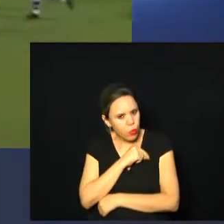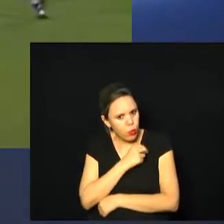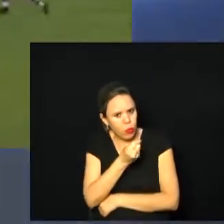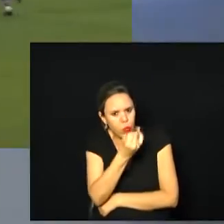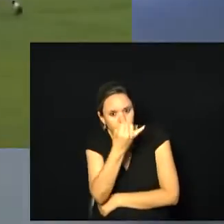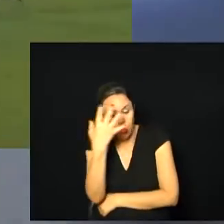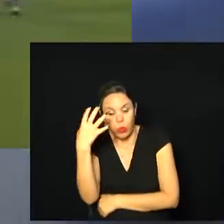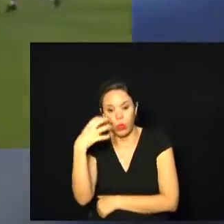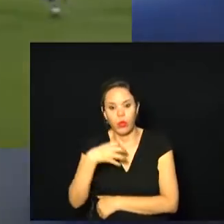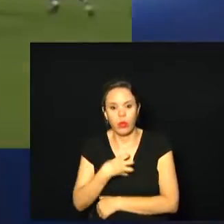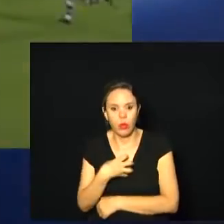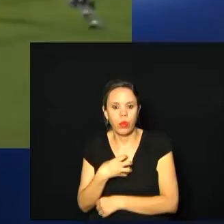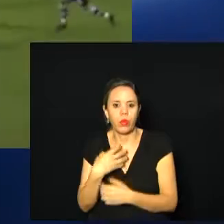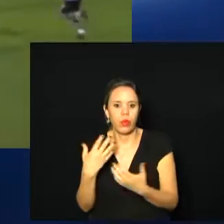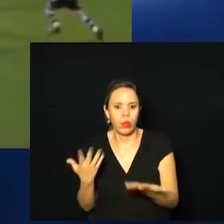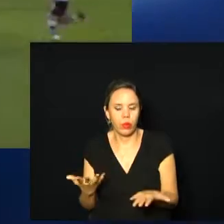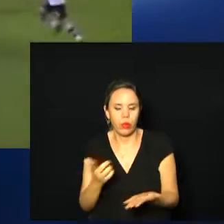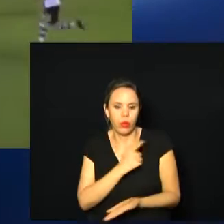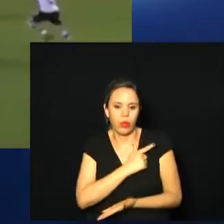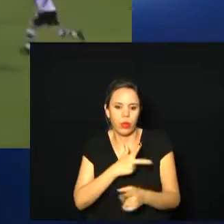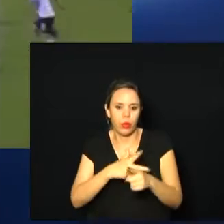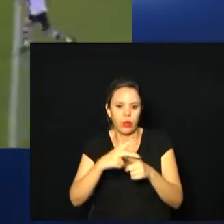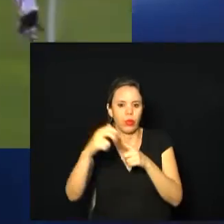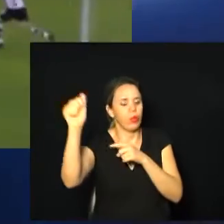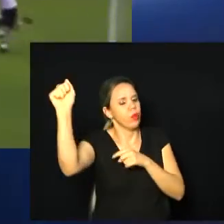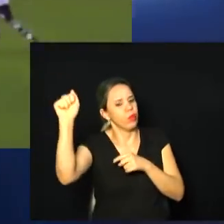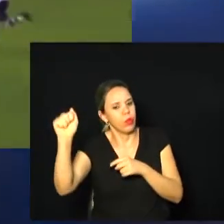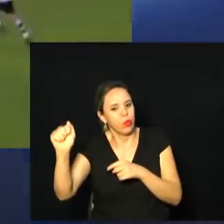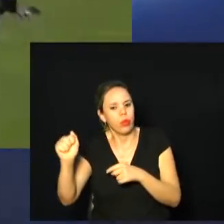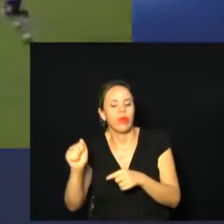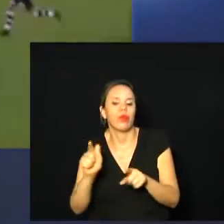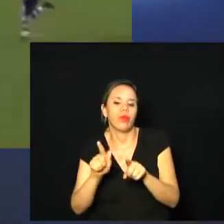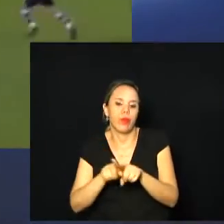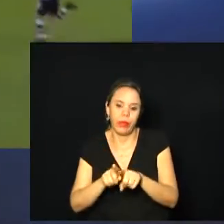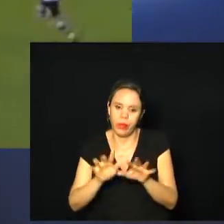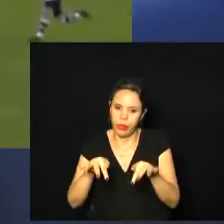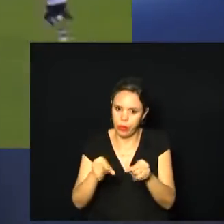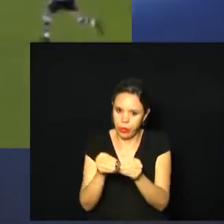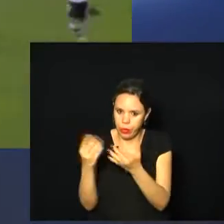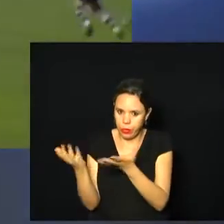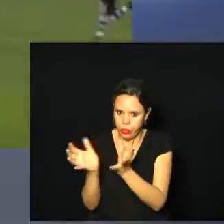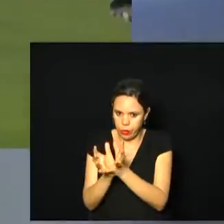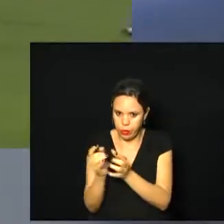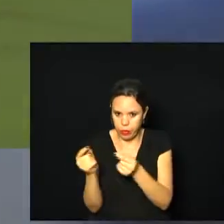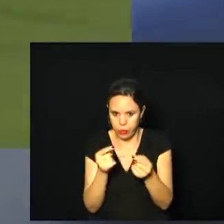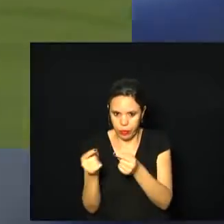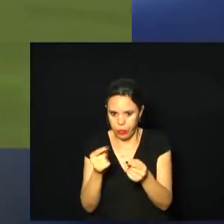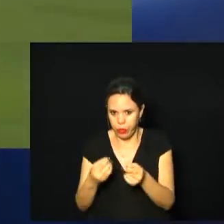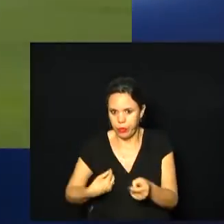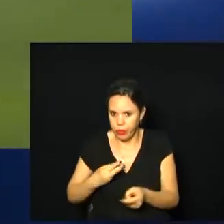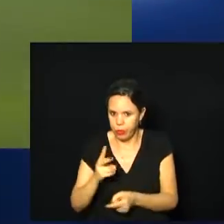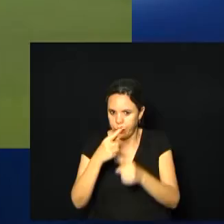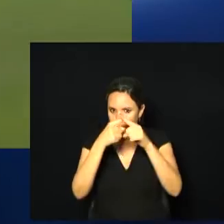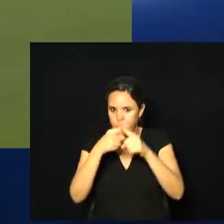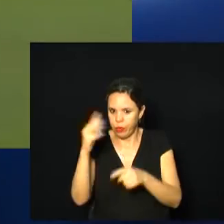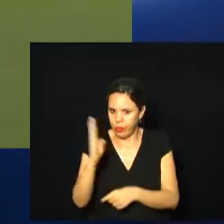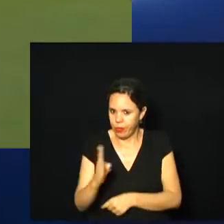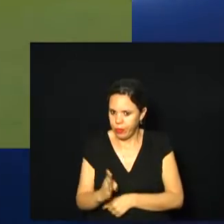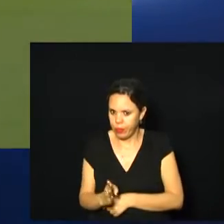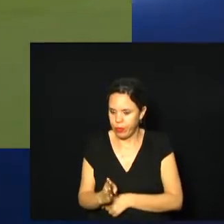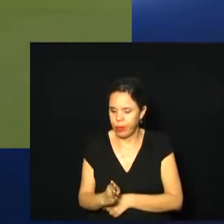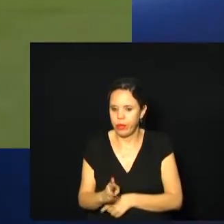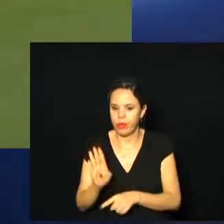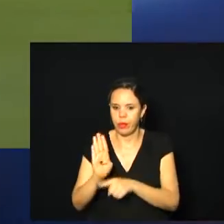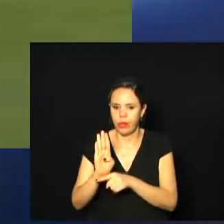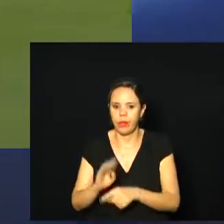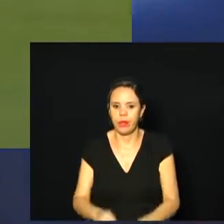quanto a dramaticidade! Guarani vence Vasco da Gama no finalzinho e está vivo no Campeonato Brasileiro da